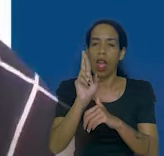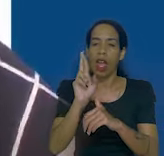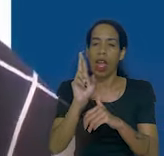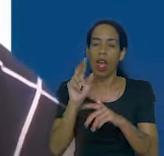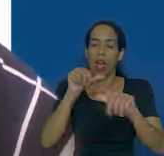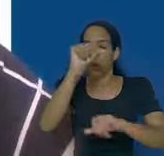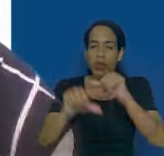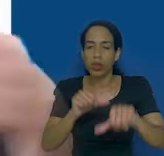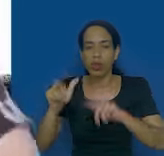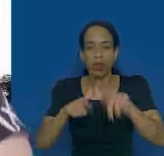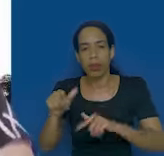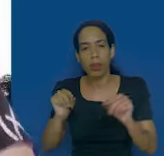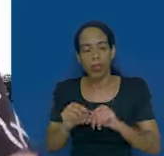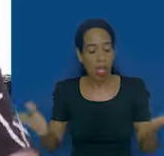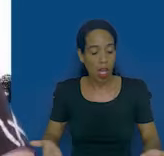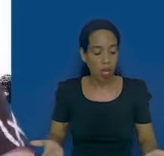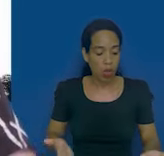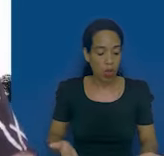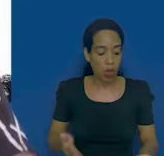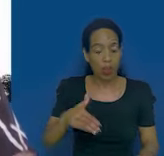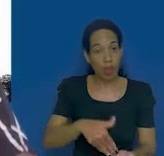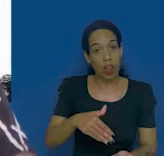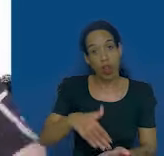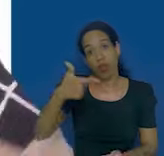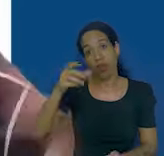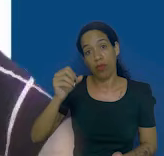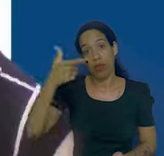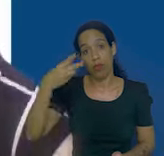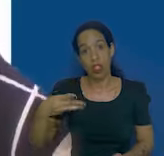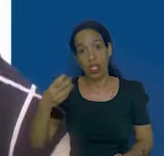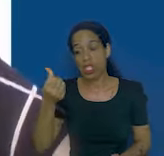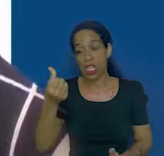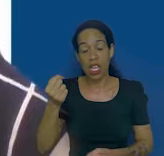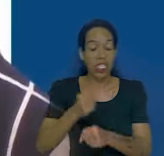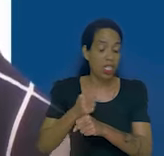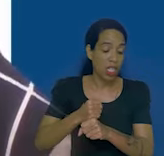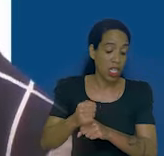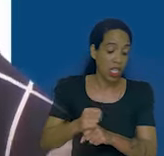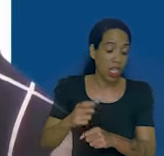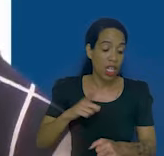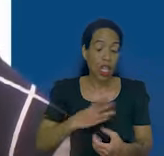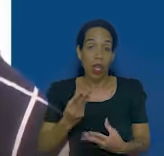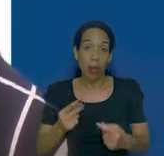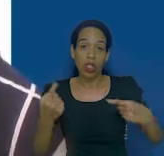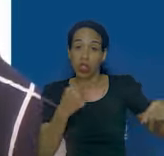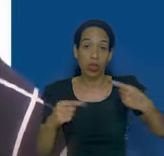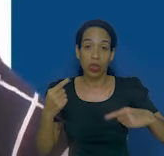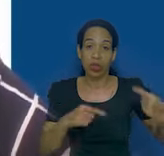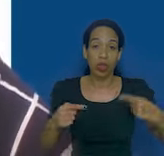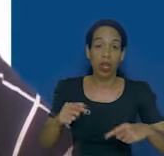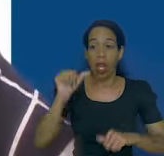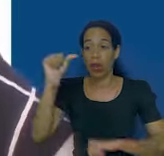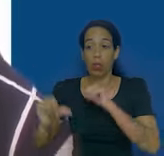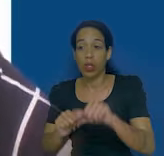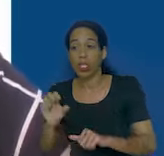trabalhista, que apesar de a gente vai fazer agora, no final de 2023, 6 anos, ainda tem muita discussão acerca da